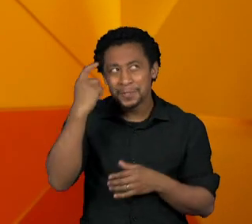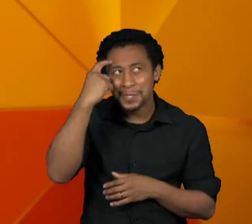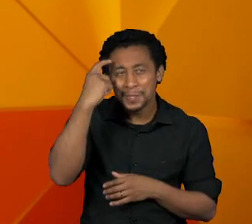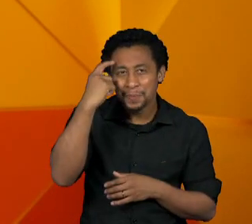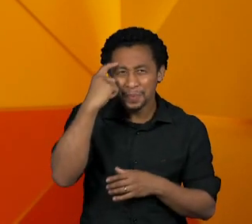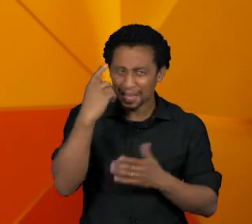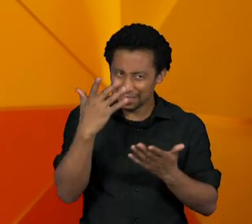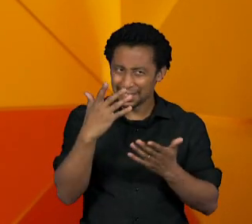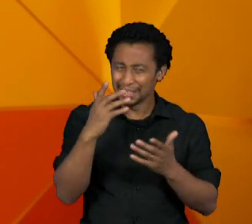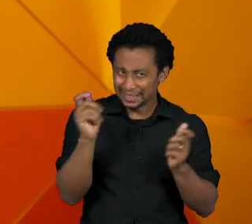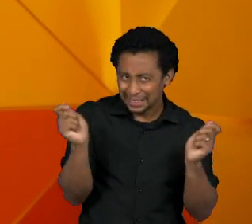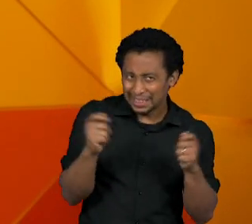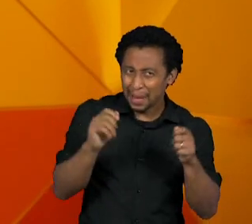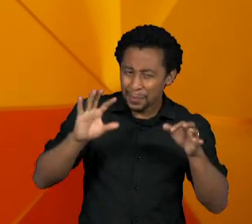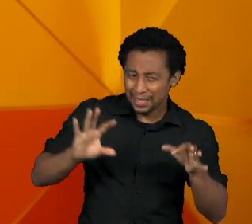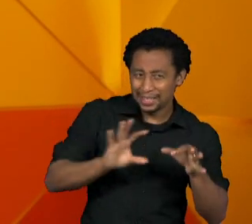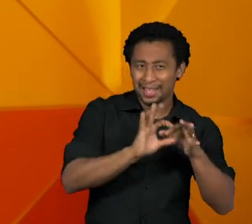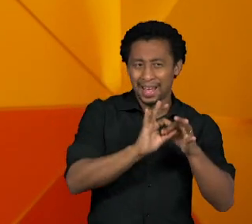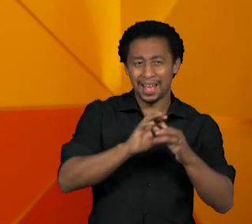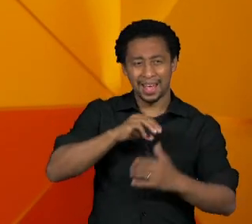MPB, em samba?